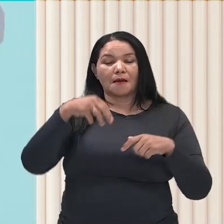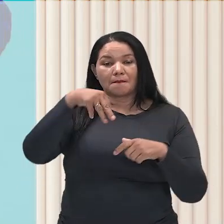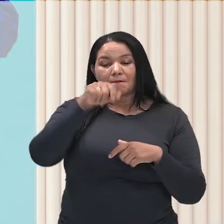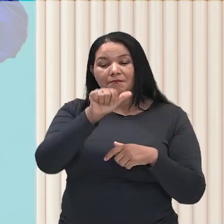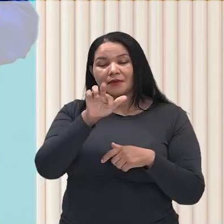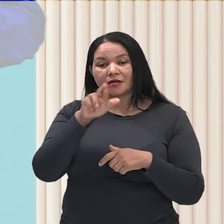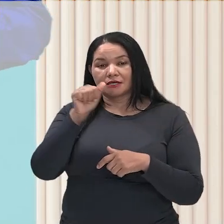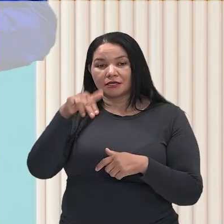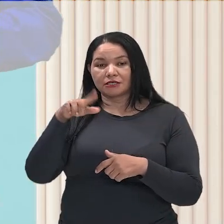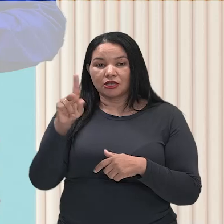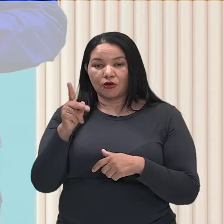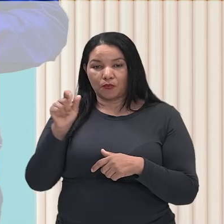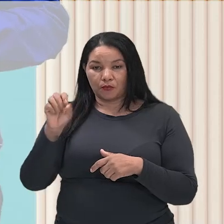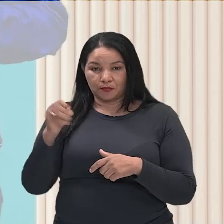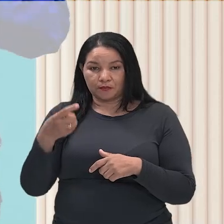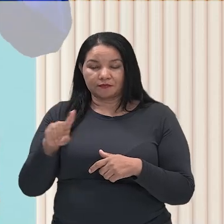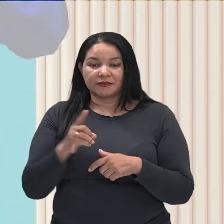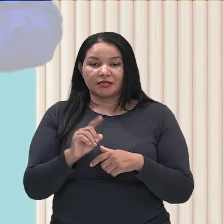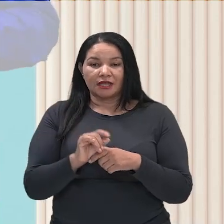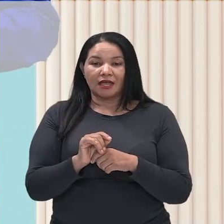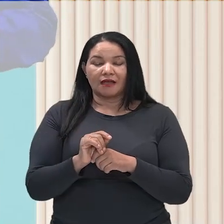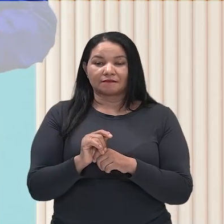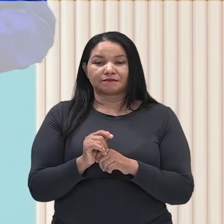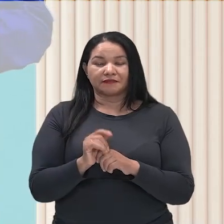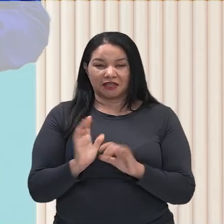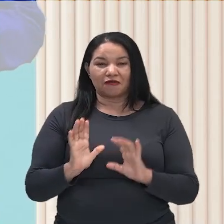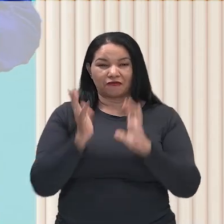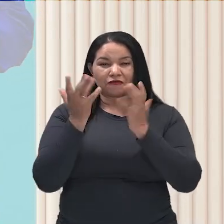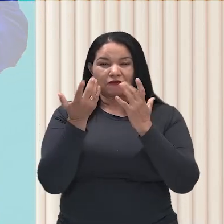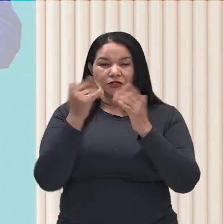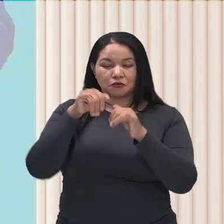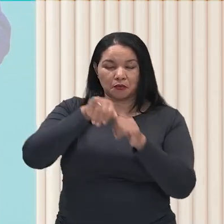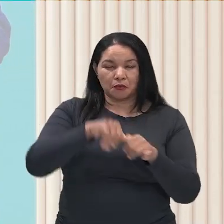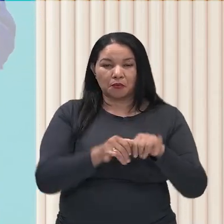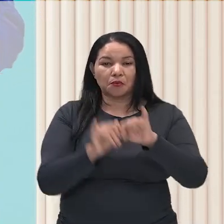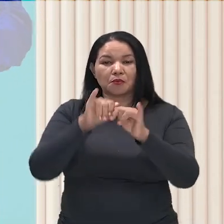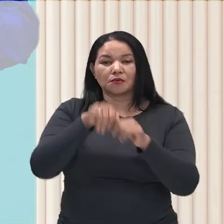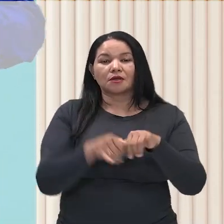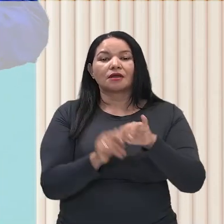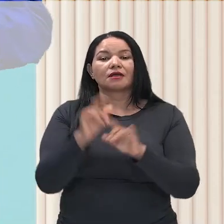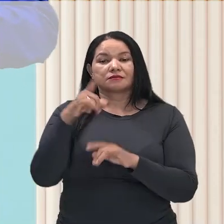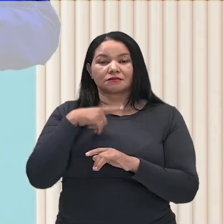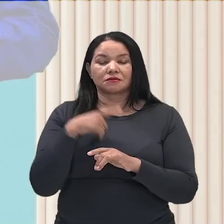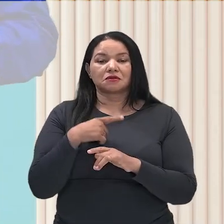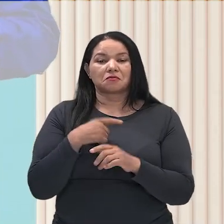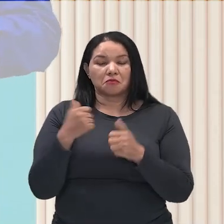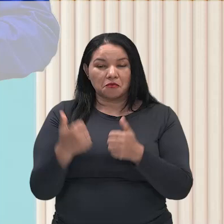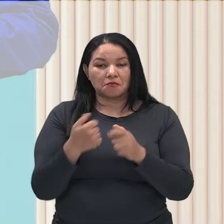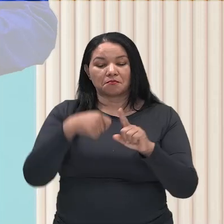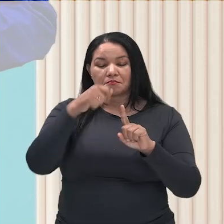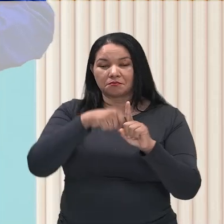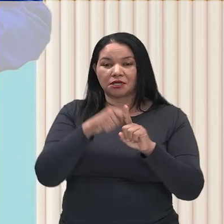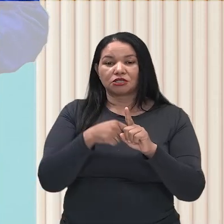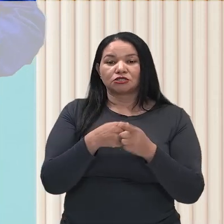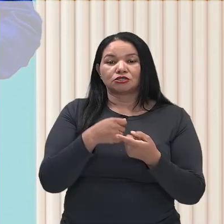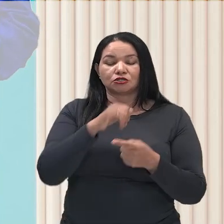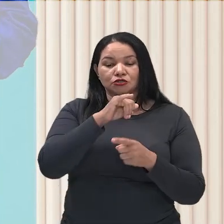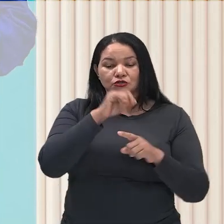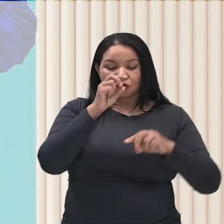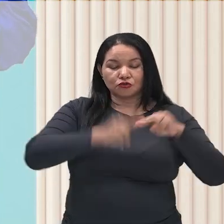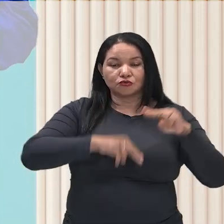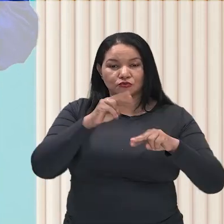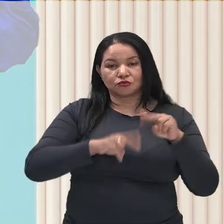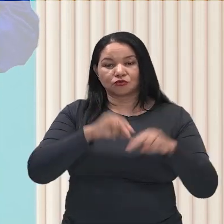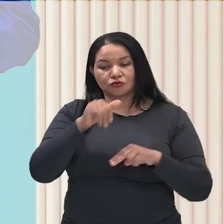Brasil. As festas do Bumba Meu Boi têm muita popularidade. No meio do ano, entre os meses de junho e julho, uma mistura